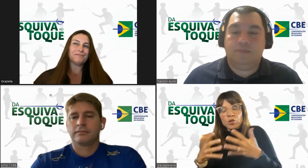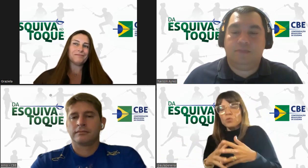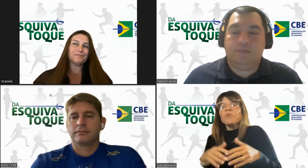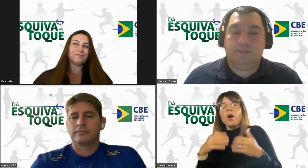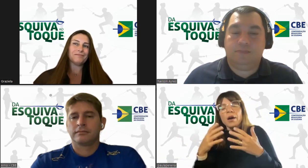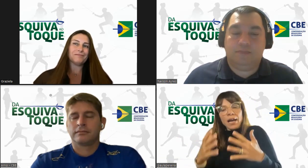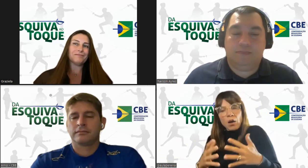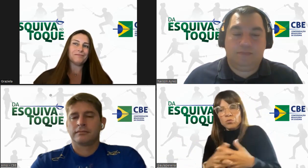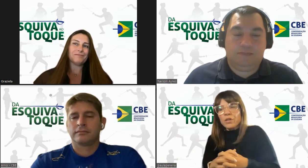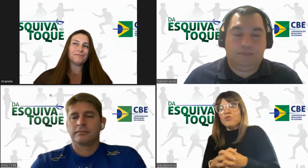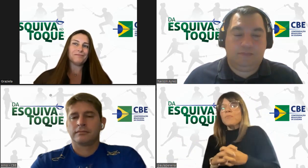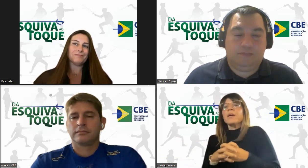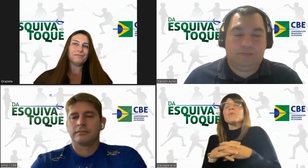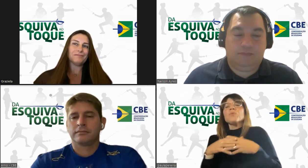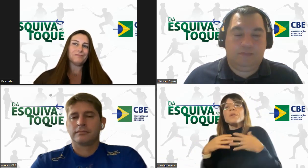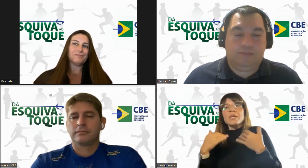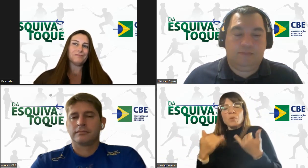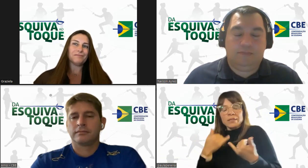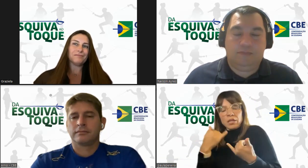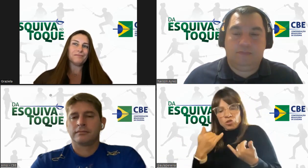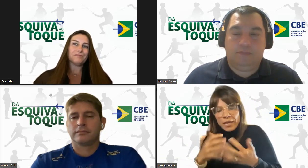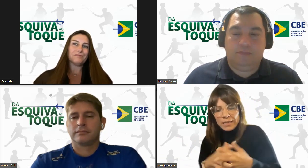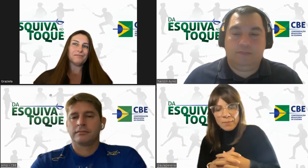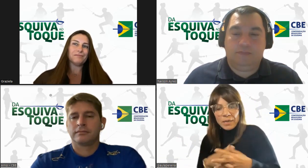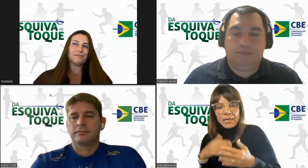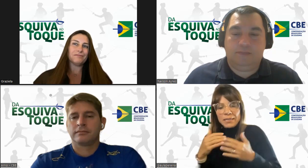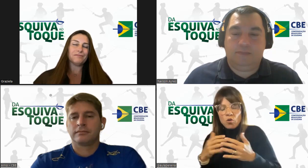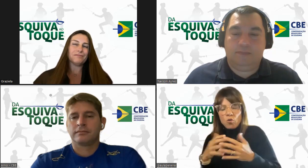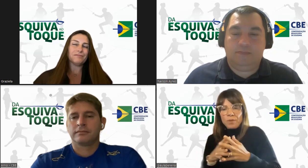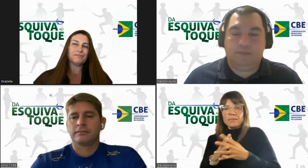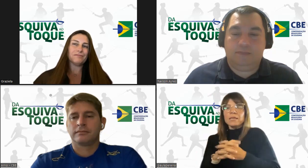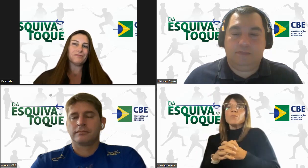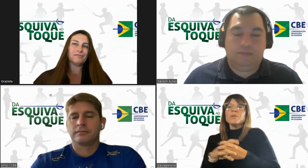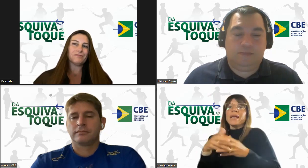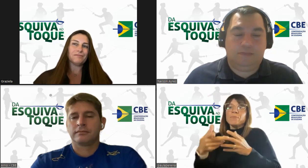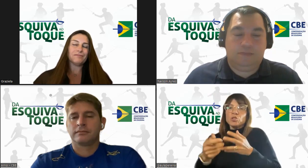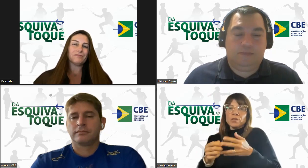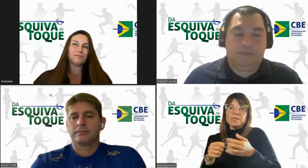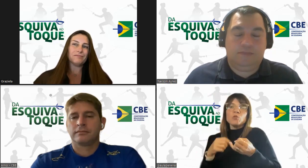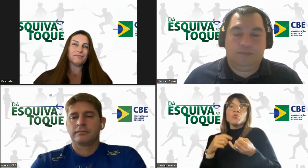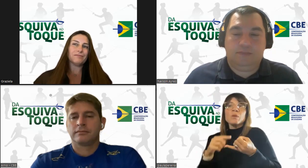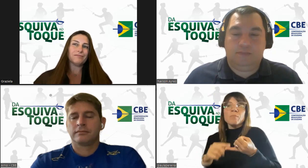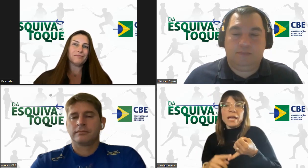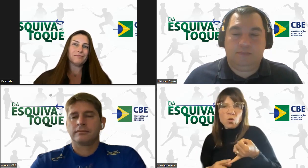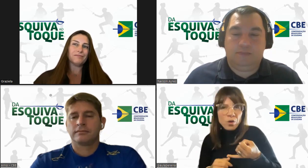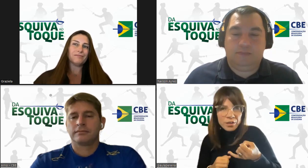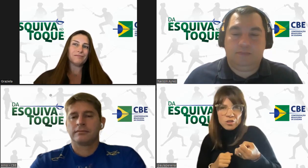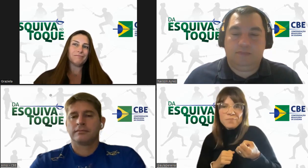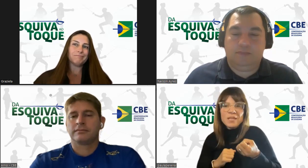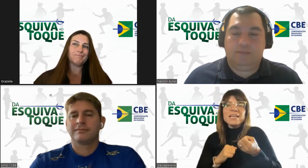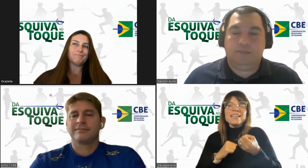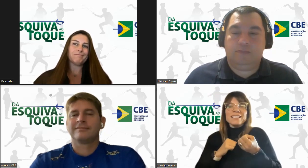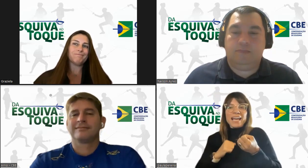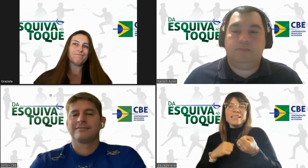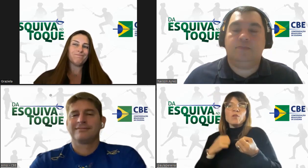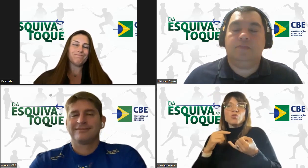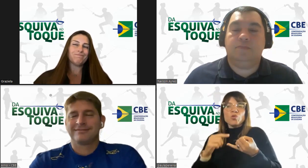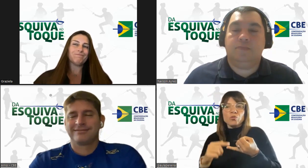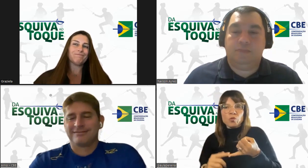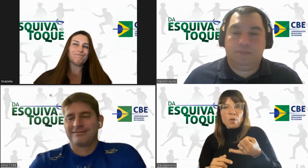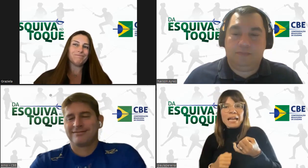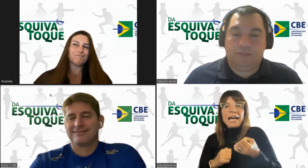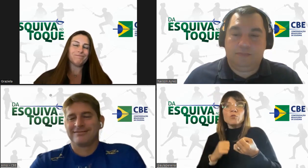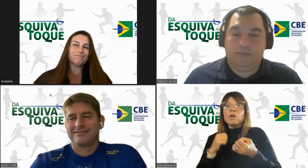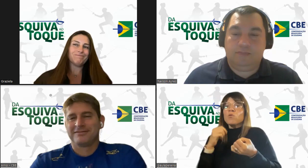um atleta competindo fora alto rendimento e eu atendi ele na manhã na competição E aí ele me disse não dormi bem a noite né